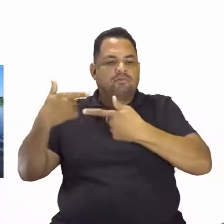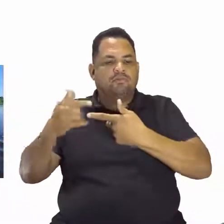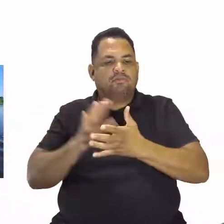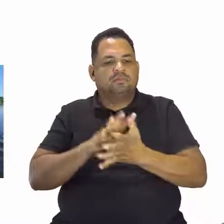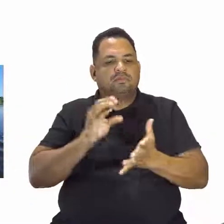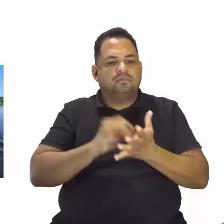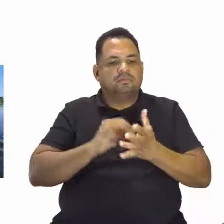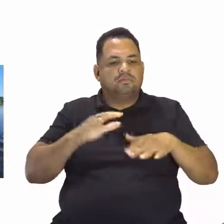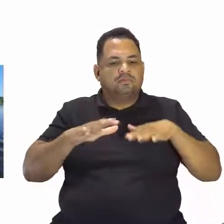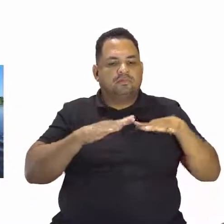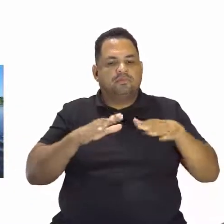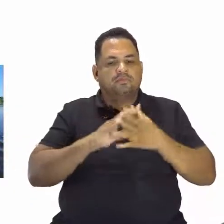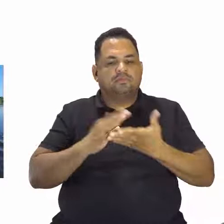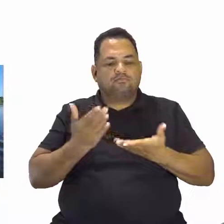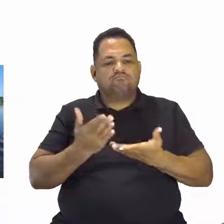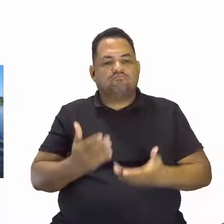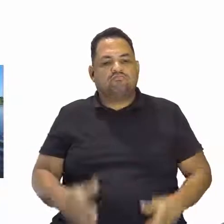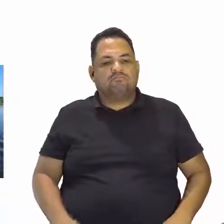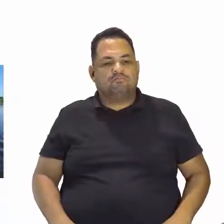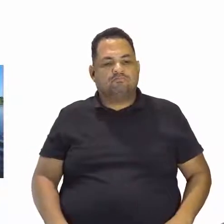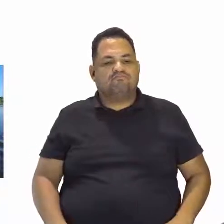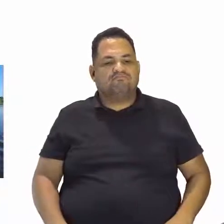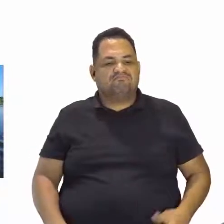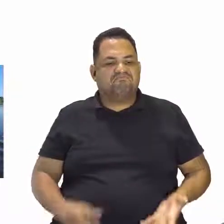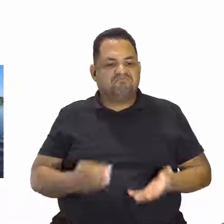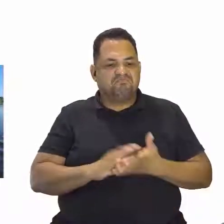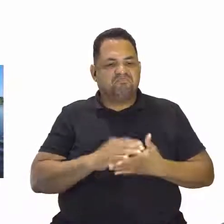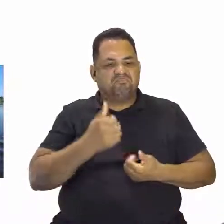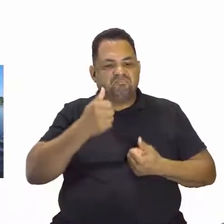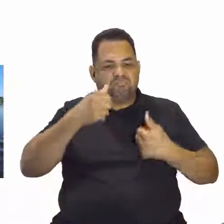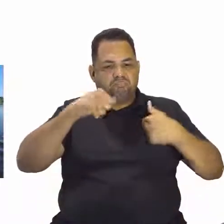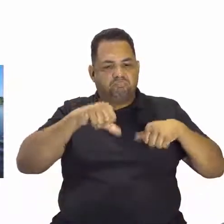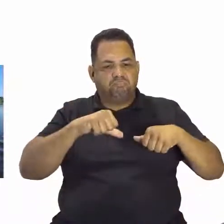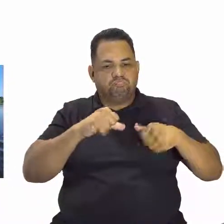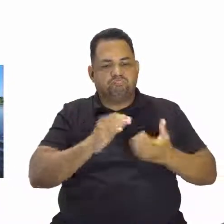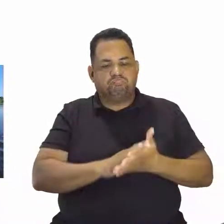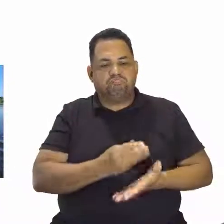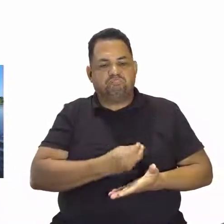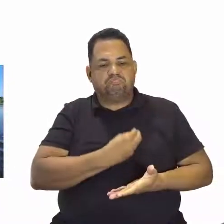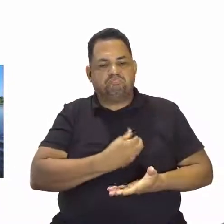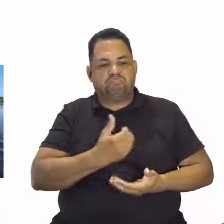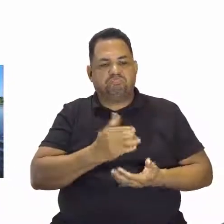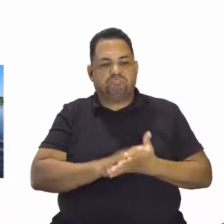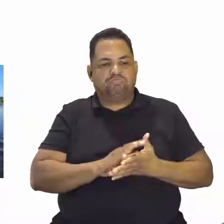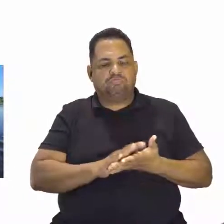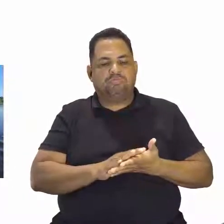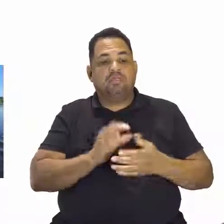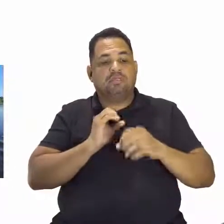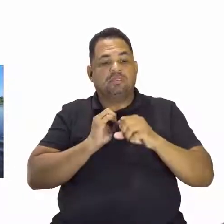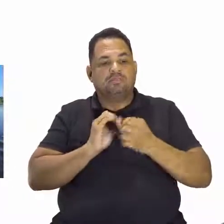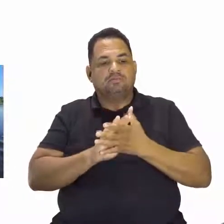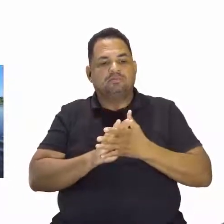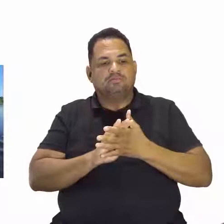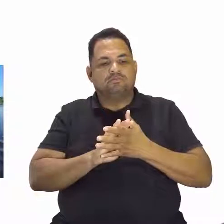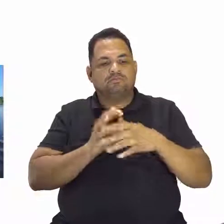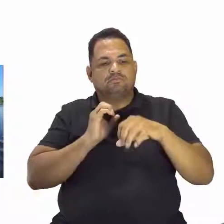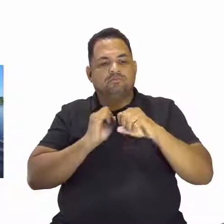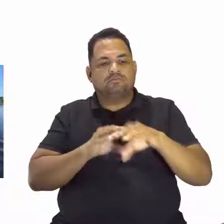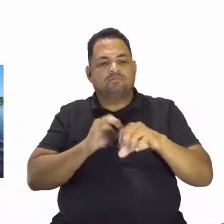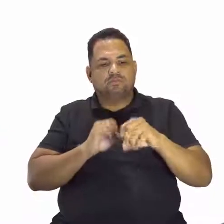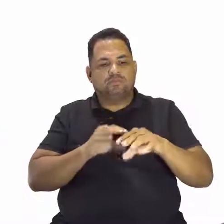de mobilização dos remanescentes, precariedade nas condições de vida, educação de qualidade. Esses são aí